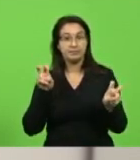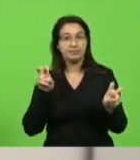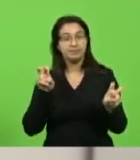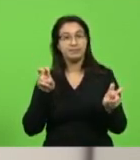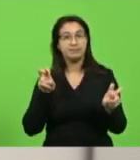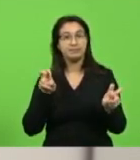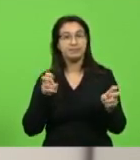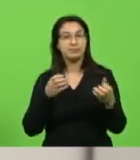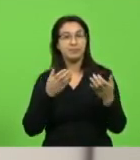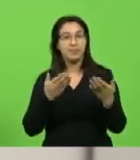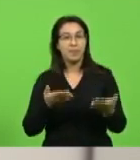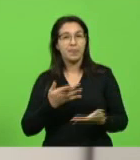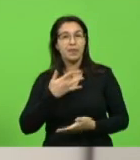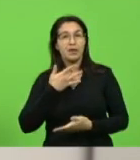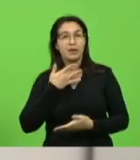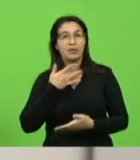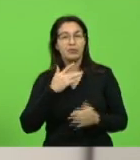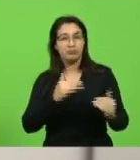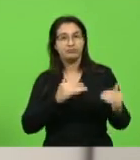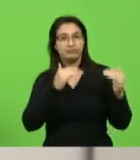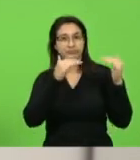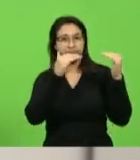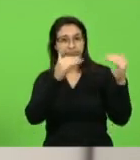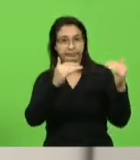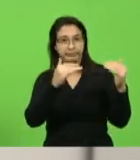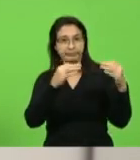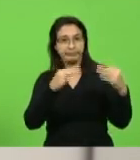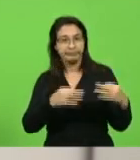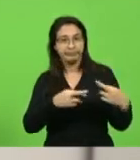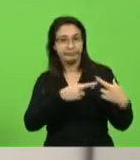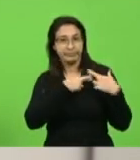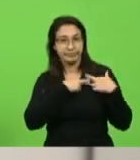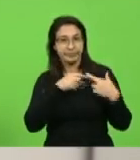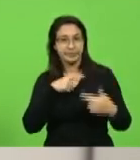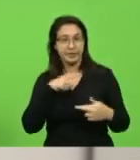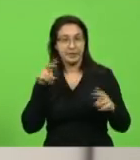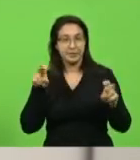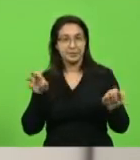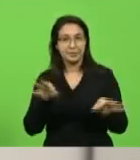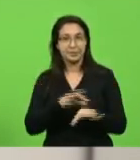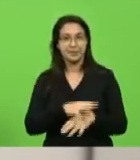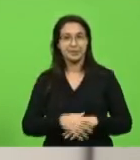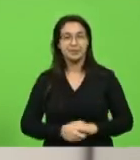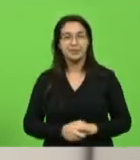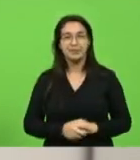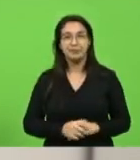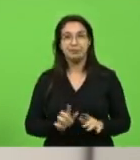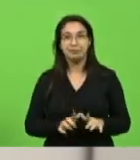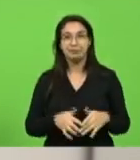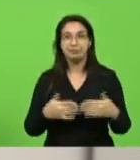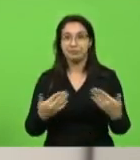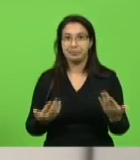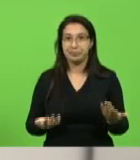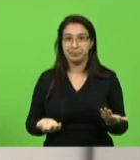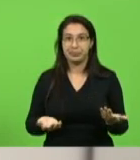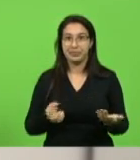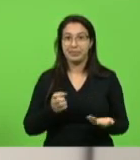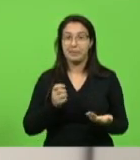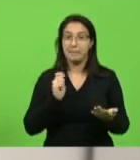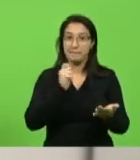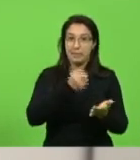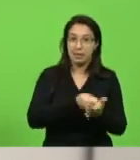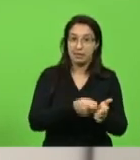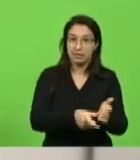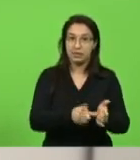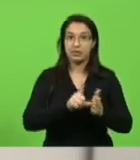devidamente motivados pela autoridade competente, fecha aspas. Ou seja, para haver pagamento